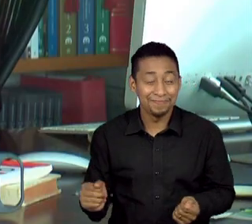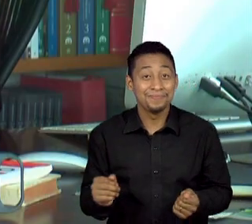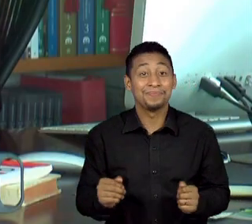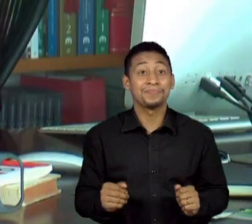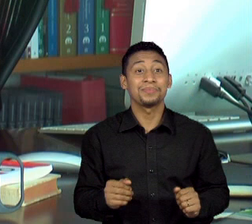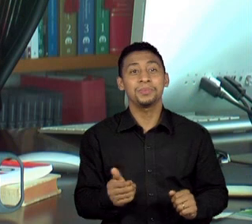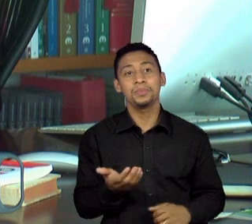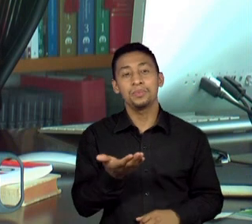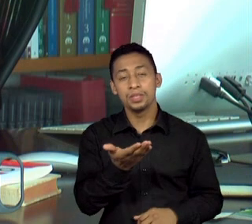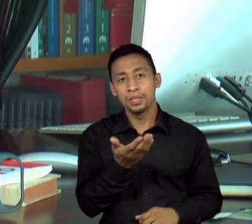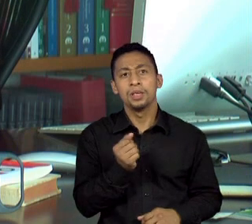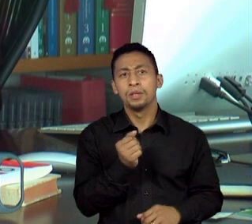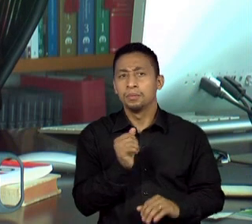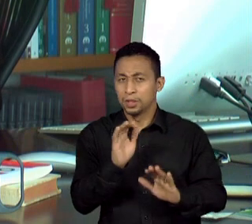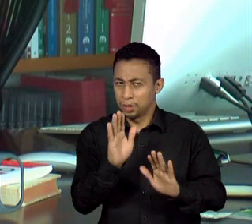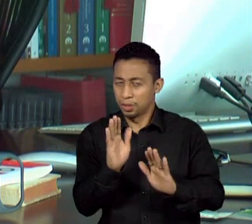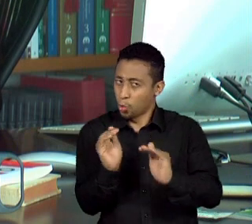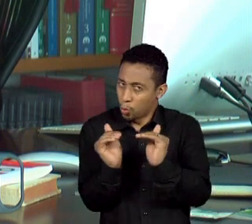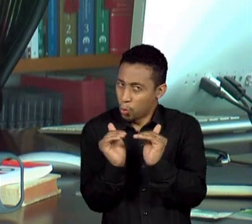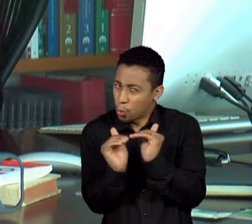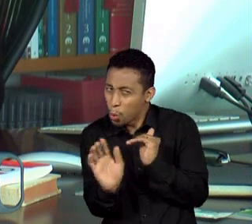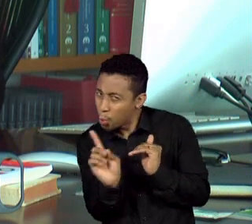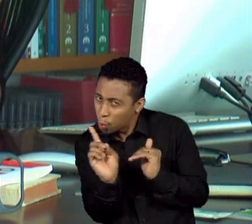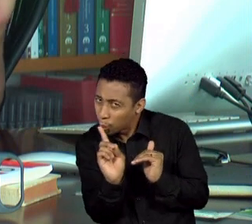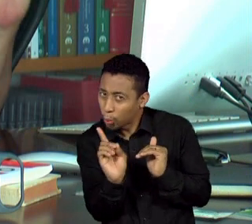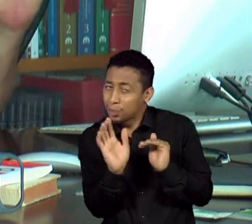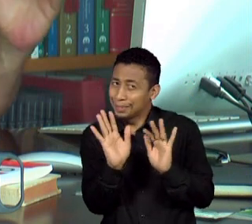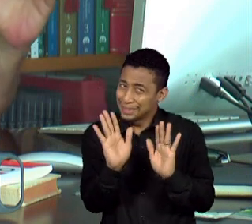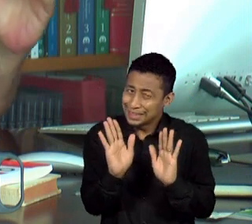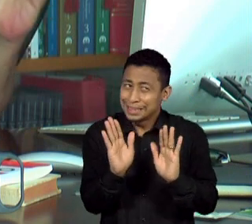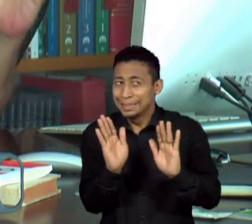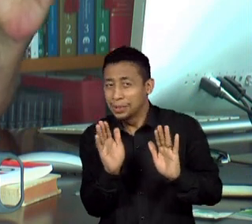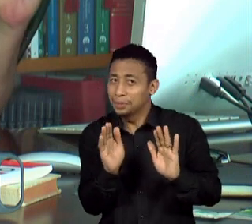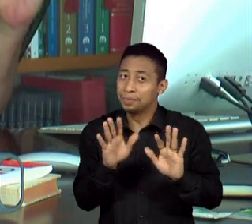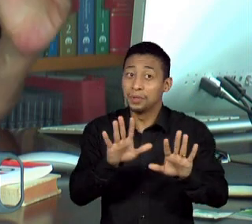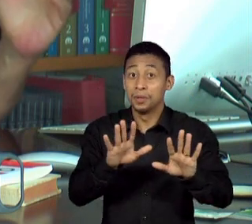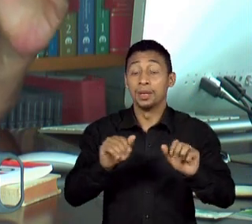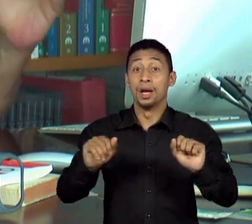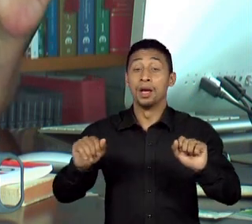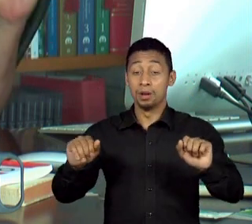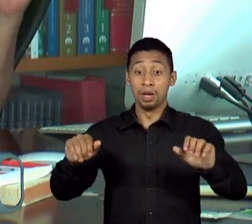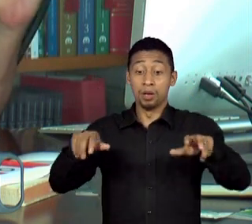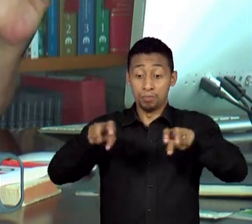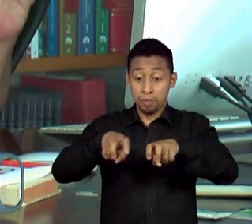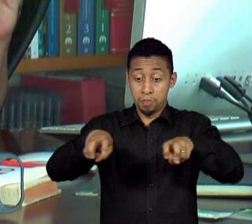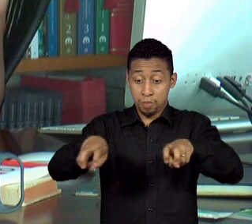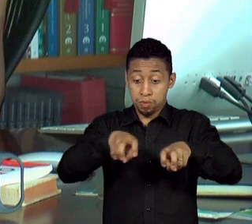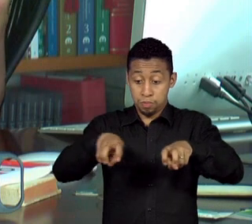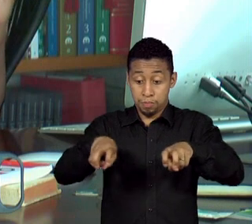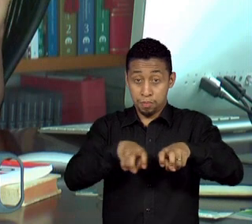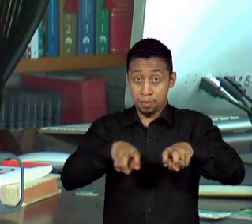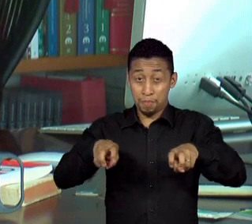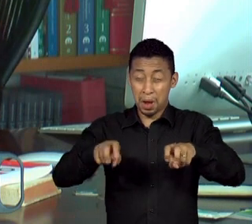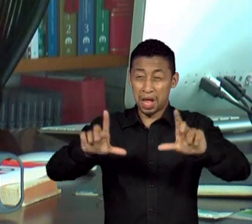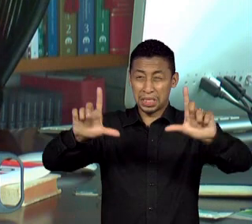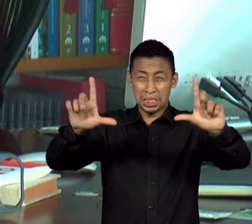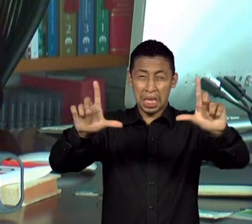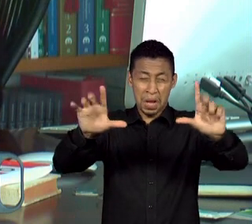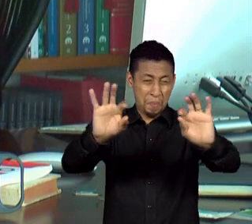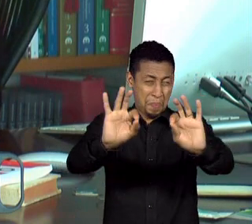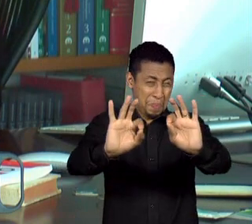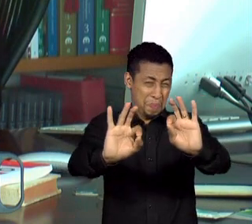eu só discordando, sem discordar, mas eu acho que o cinema, a tela grande, numa sala escura, ela tem alguma